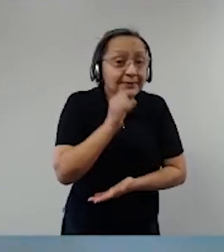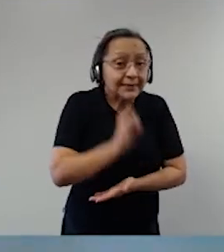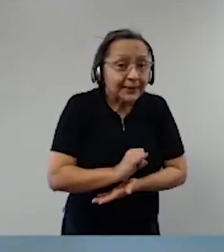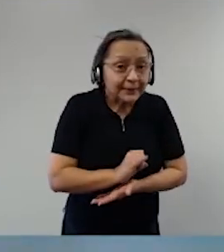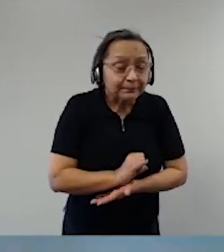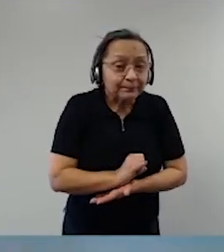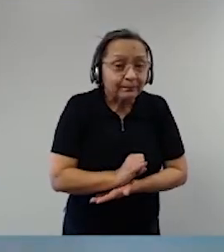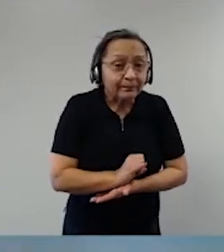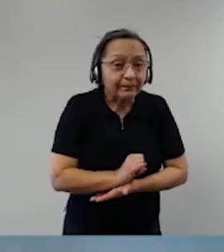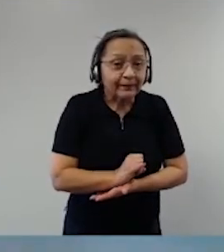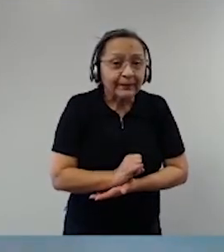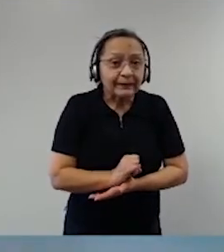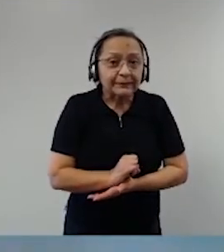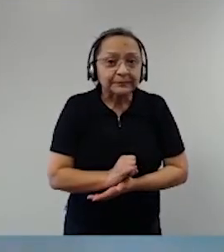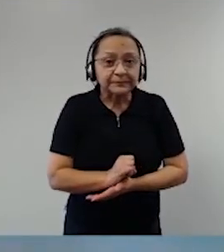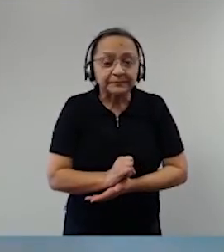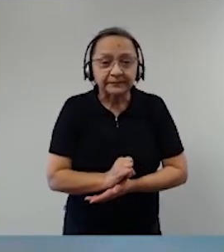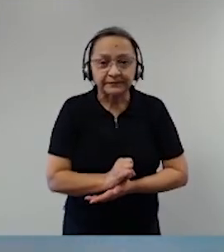se